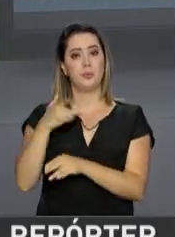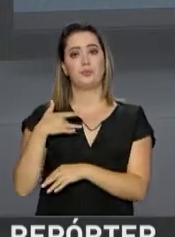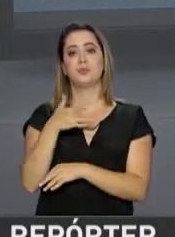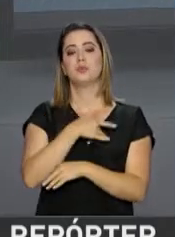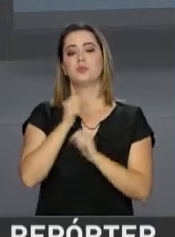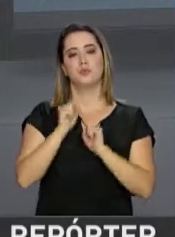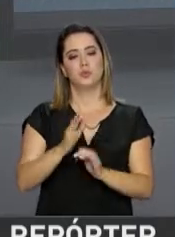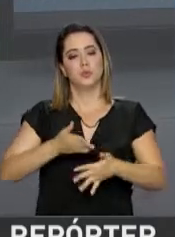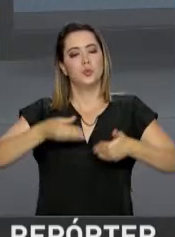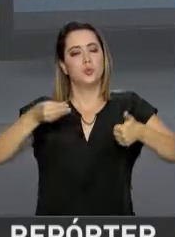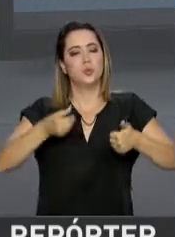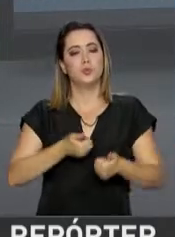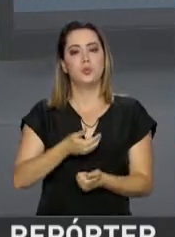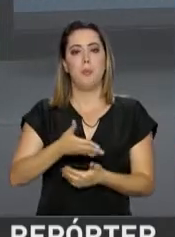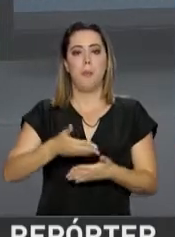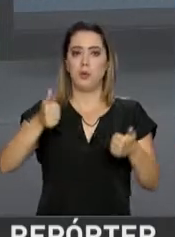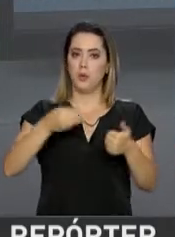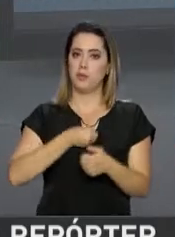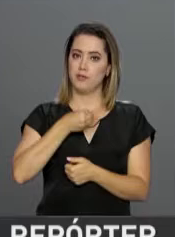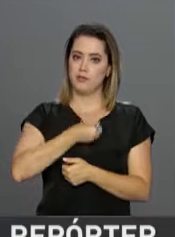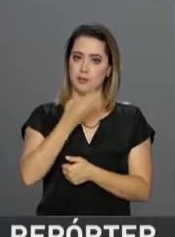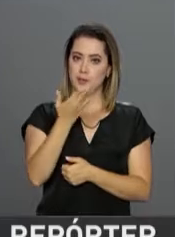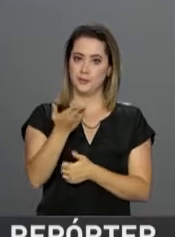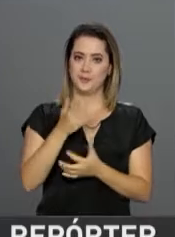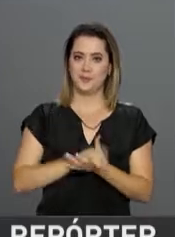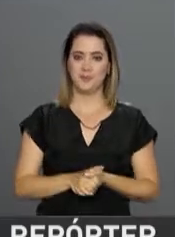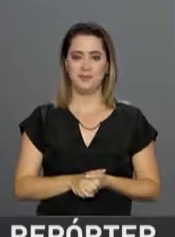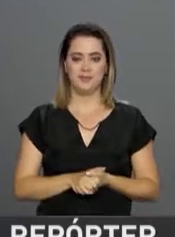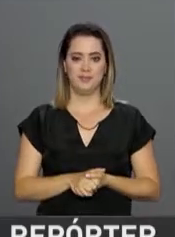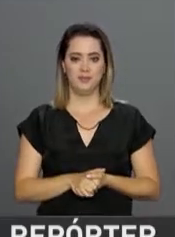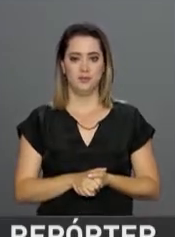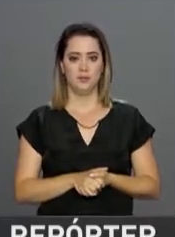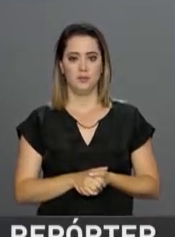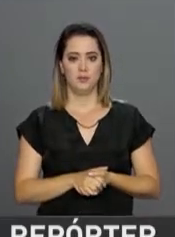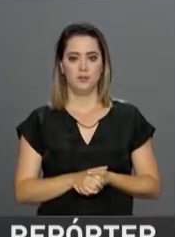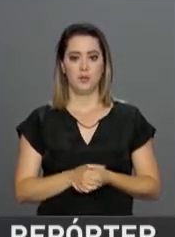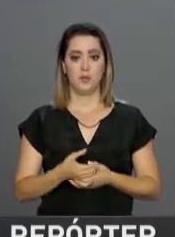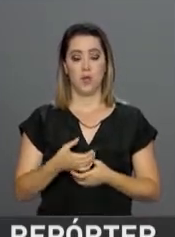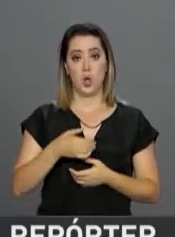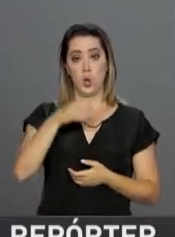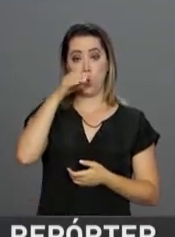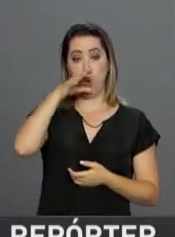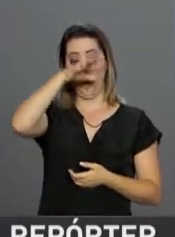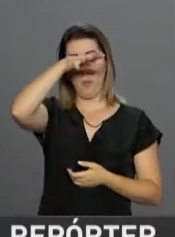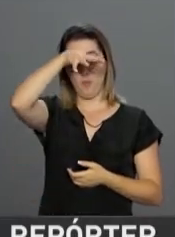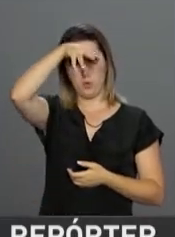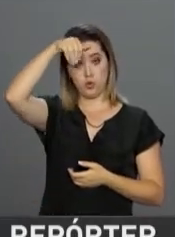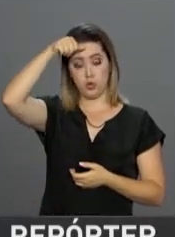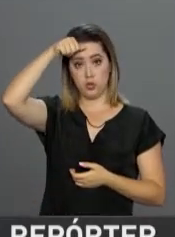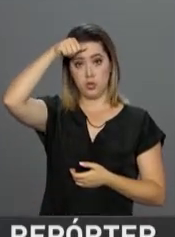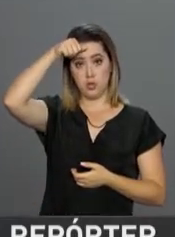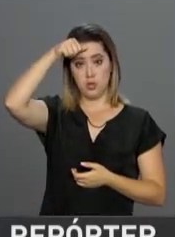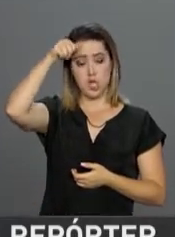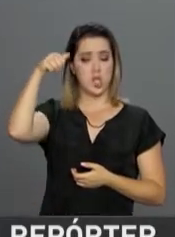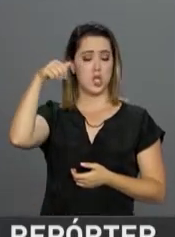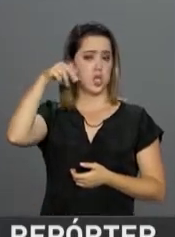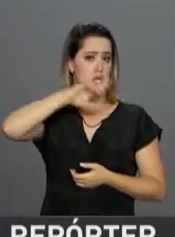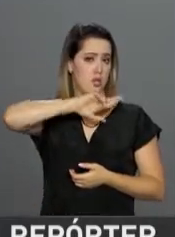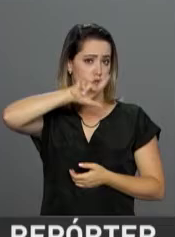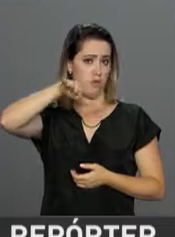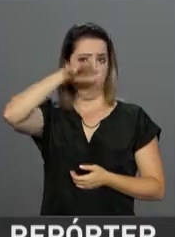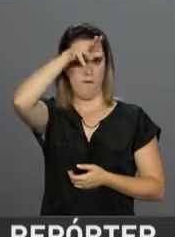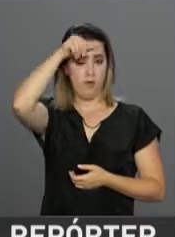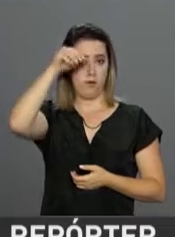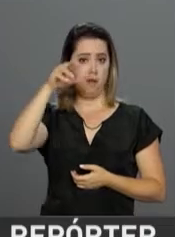dos estudantes brasileiros cada copo de refrigerante que você ingere você teria que em